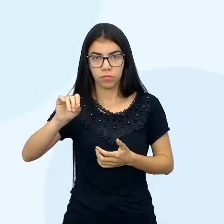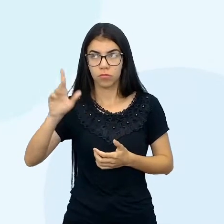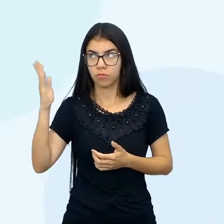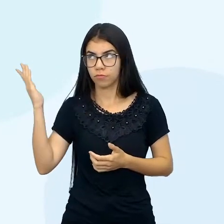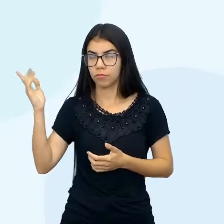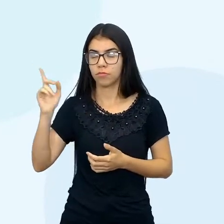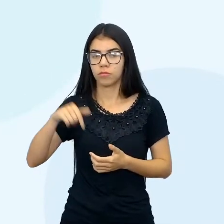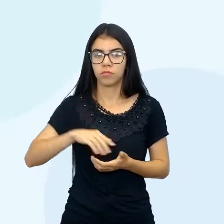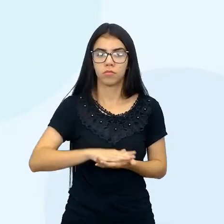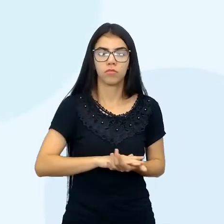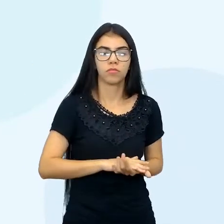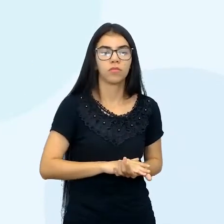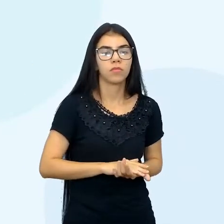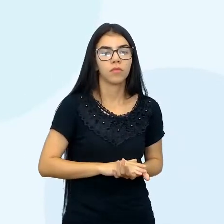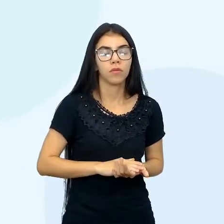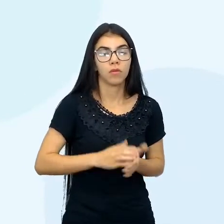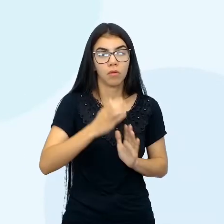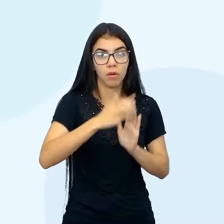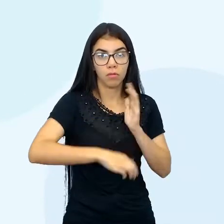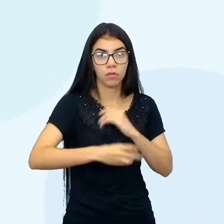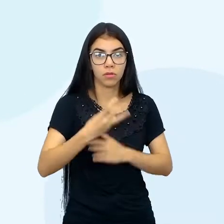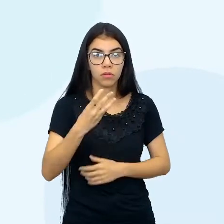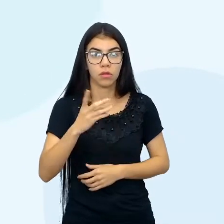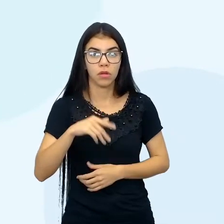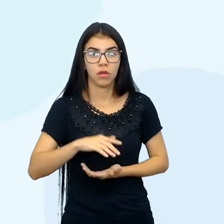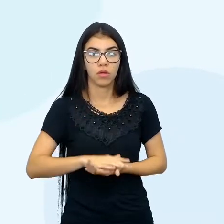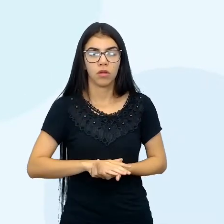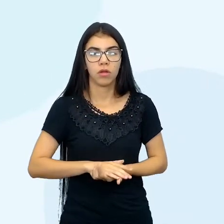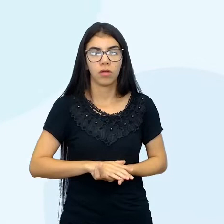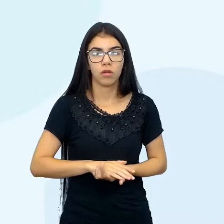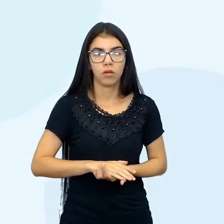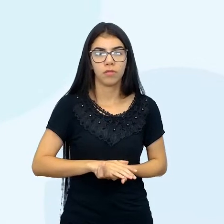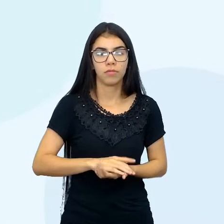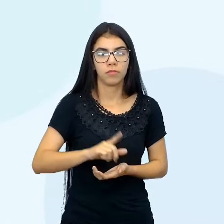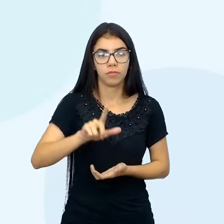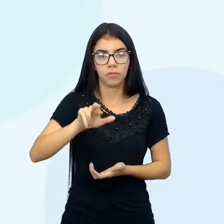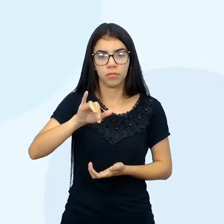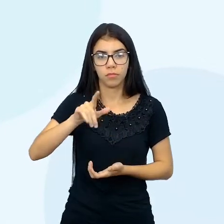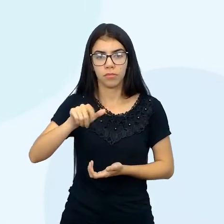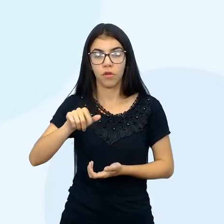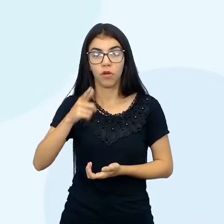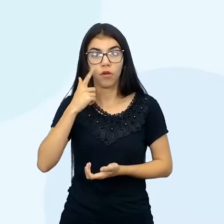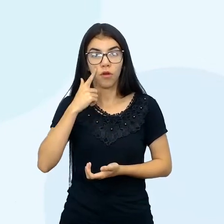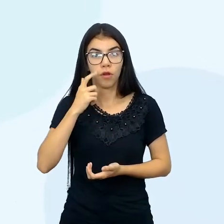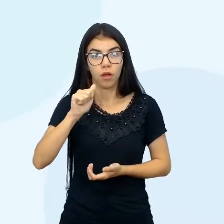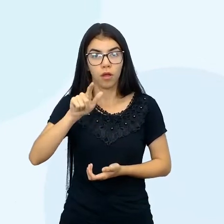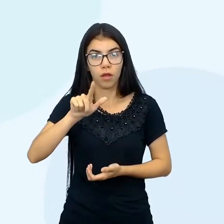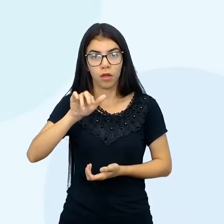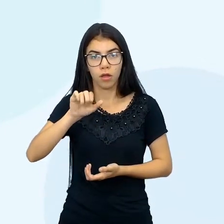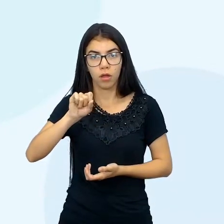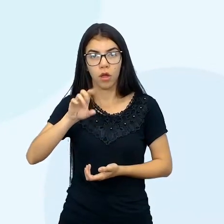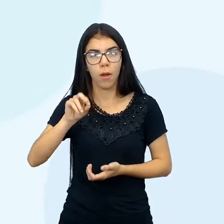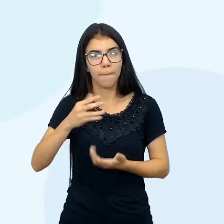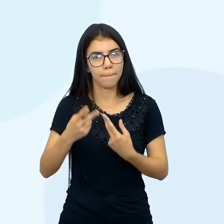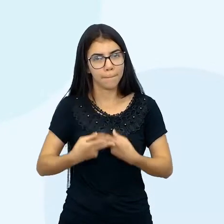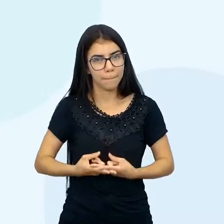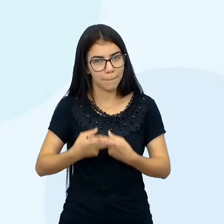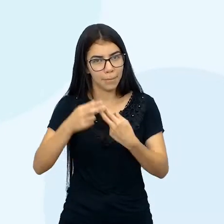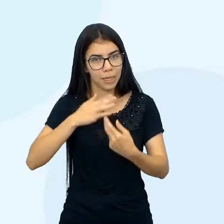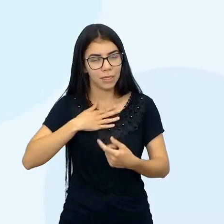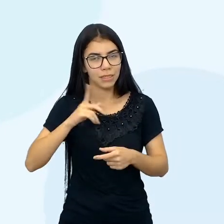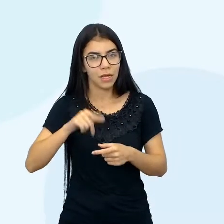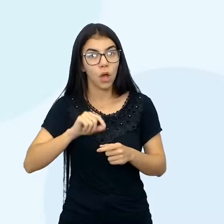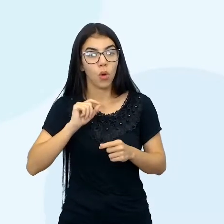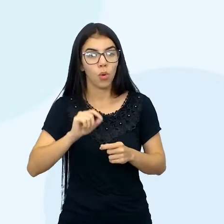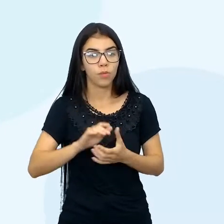Cena inicial do capítulo 3 de O Cortiço, de Aloysio Azevedo. Você que está em casa, paciência agora comigo, olha só.